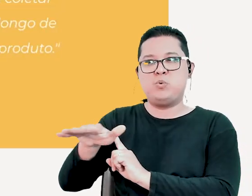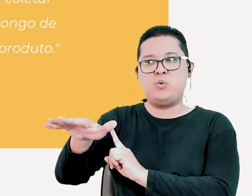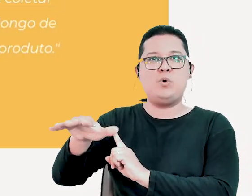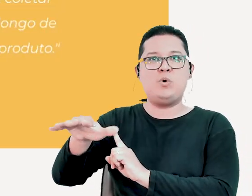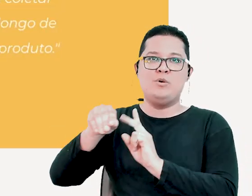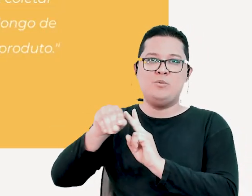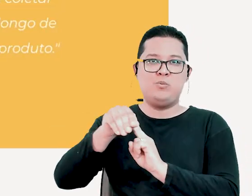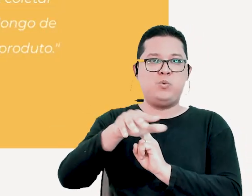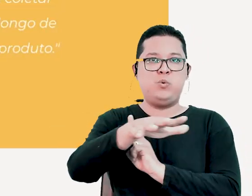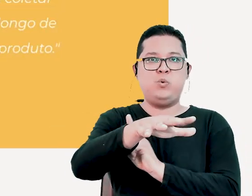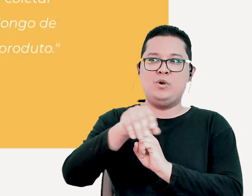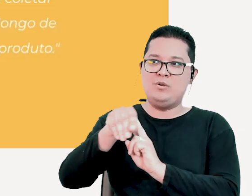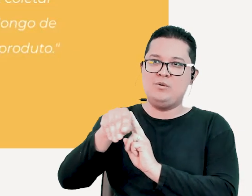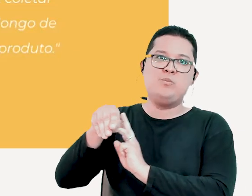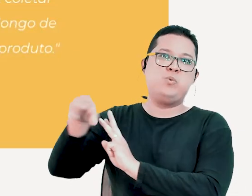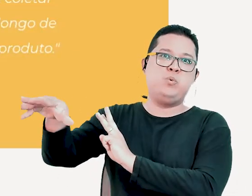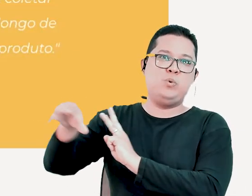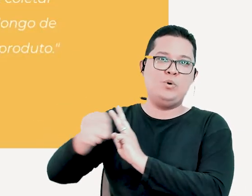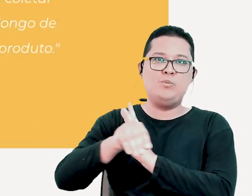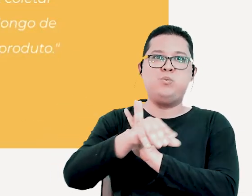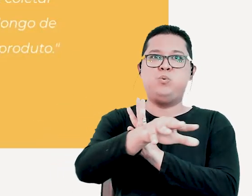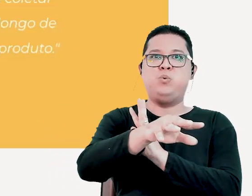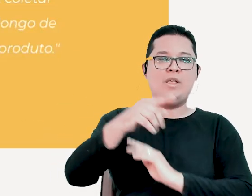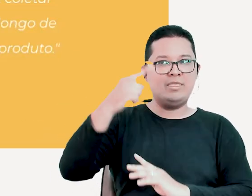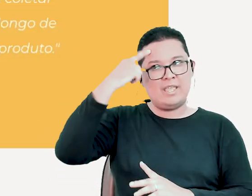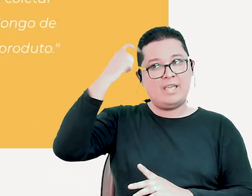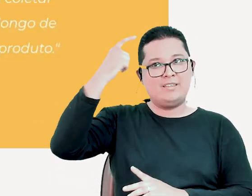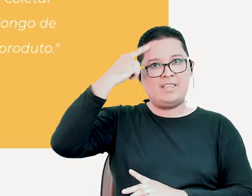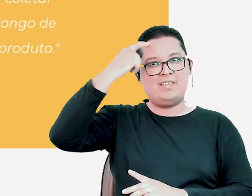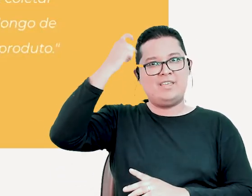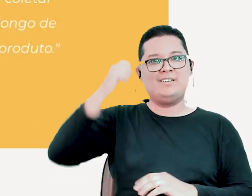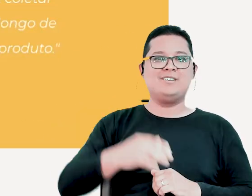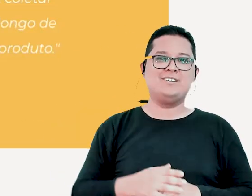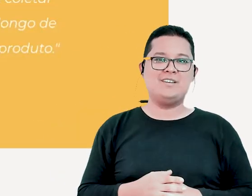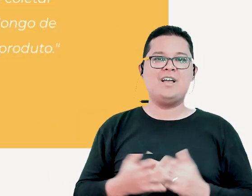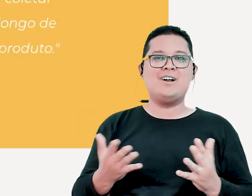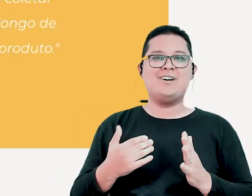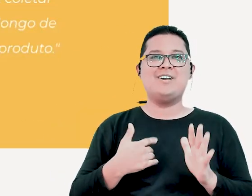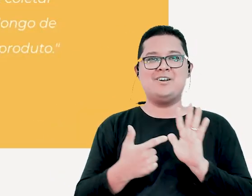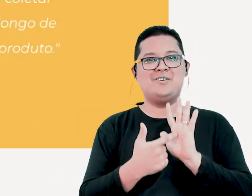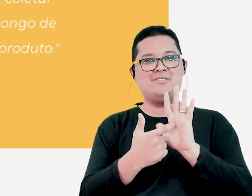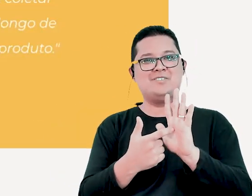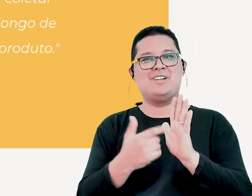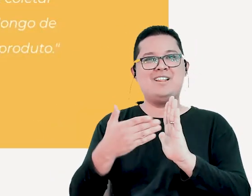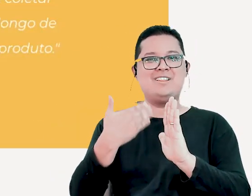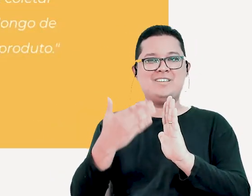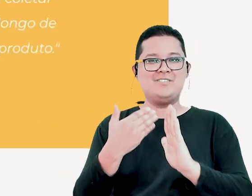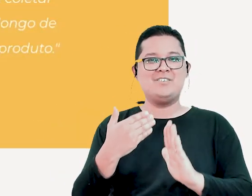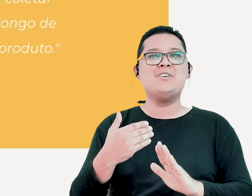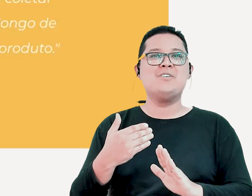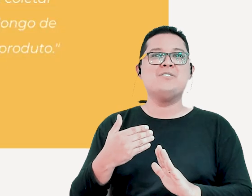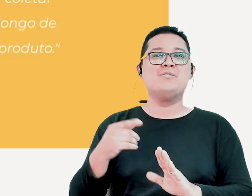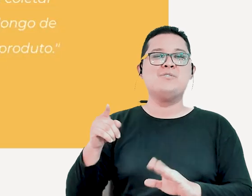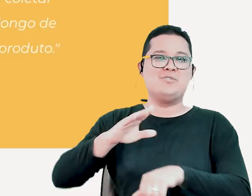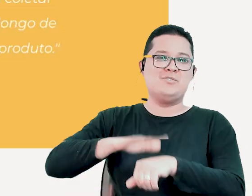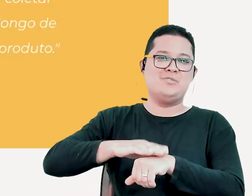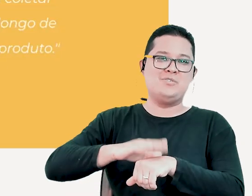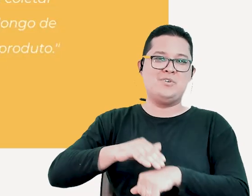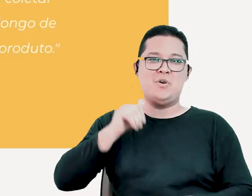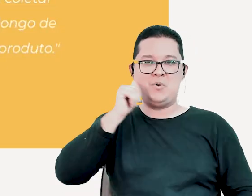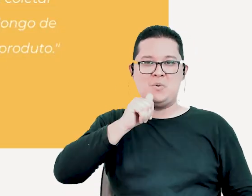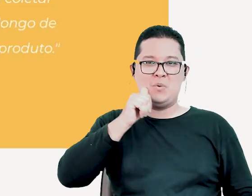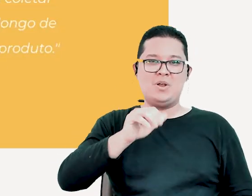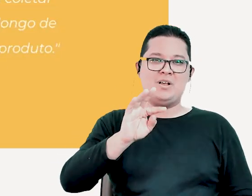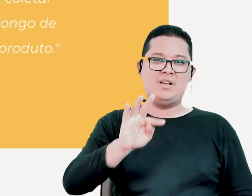E aqui eu trago um livro também que é super legal, da Teresa Torres, que chama Continuous Discovery, que fala justamente sobre essa